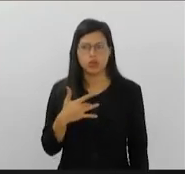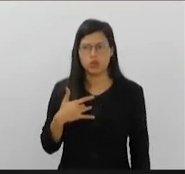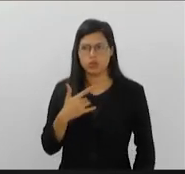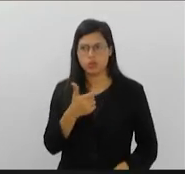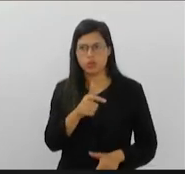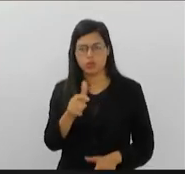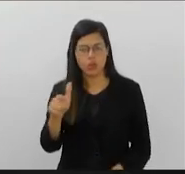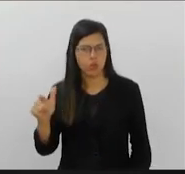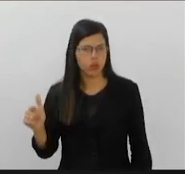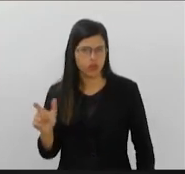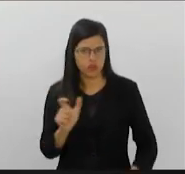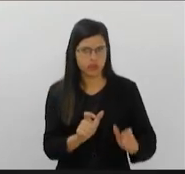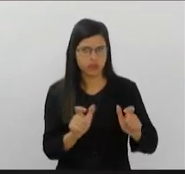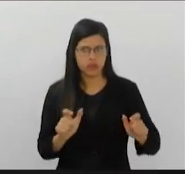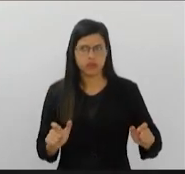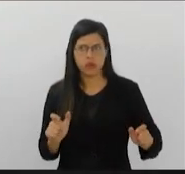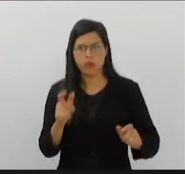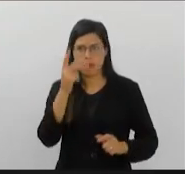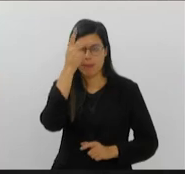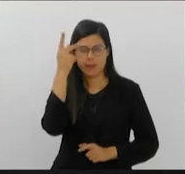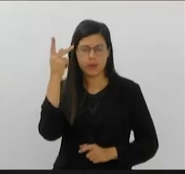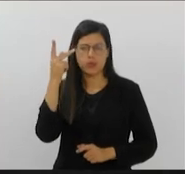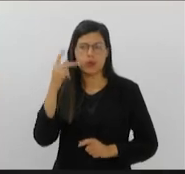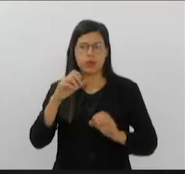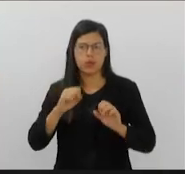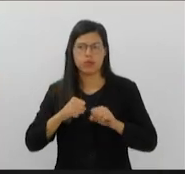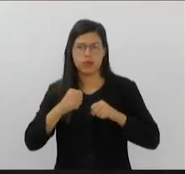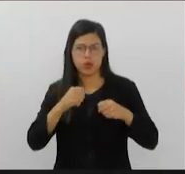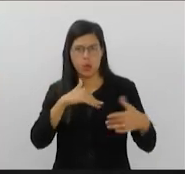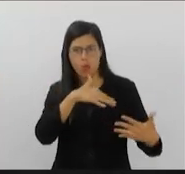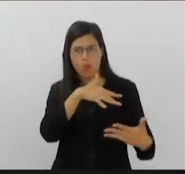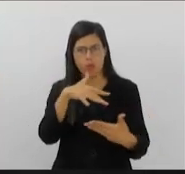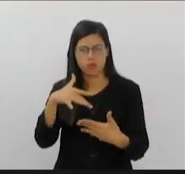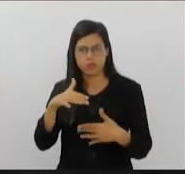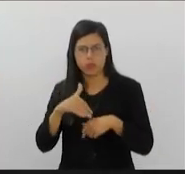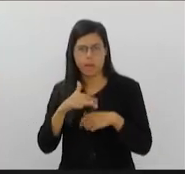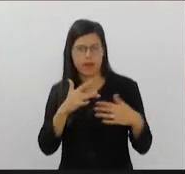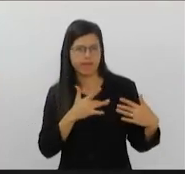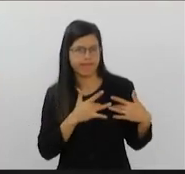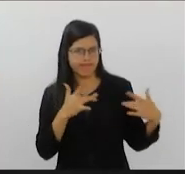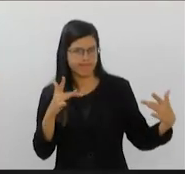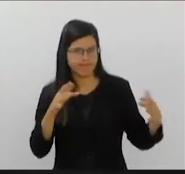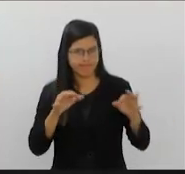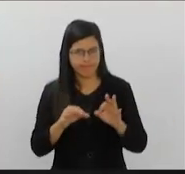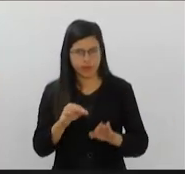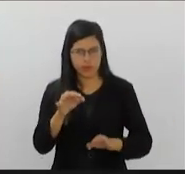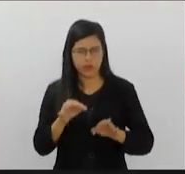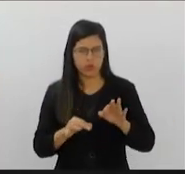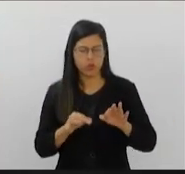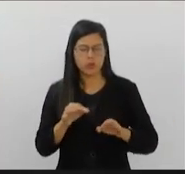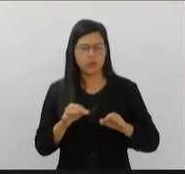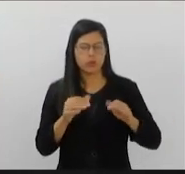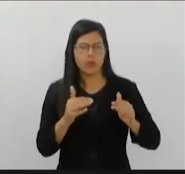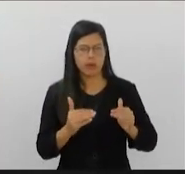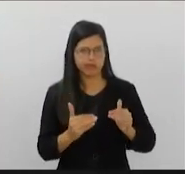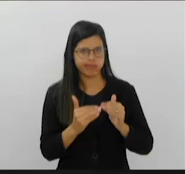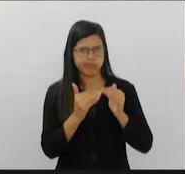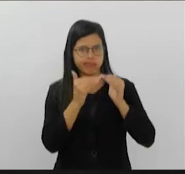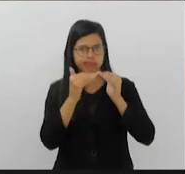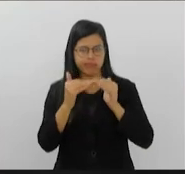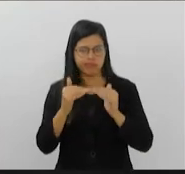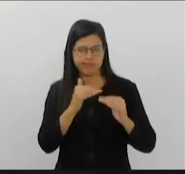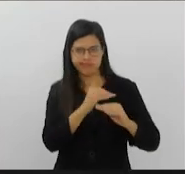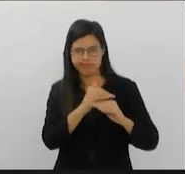vai ser uma pessoa que vai defender um mundo mais solidário, um mundo mais justo, um mundo mais equânime. Então, a gente tem uma